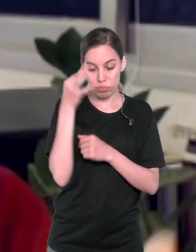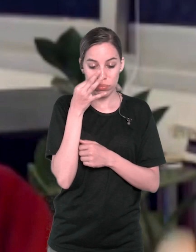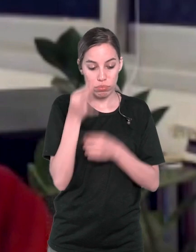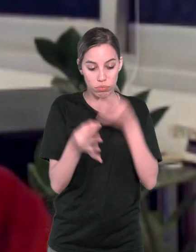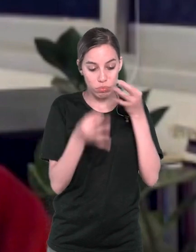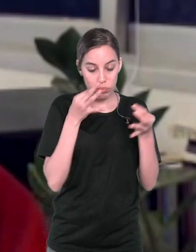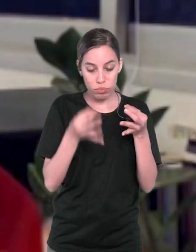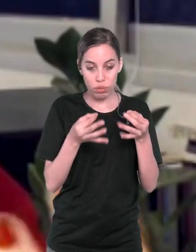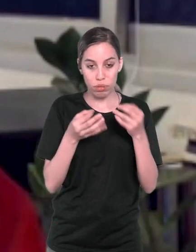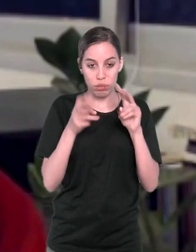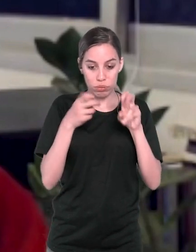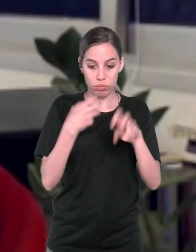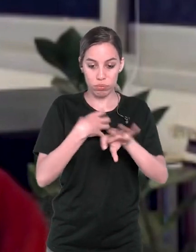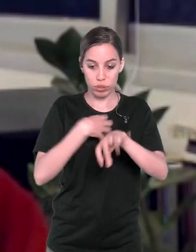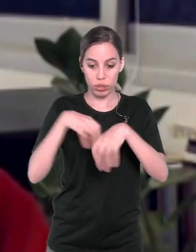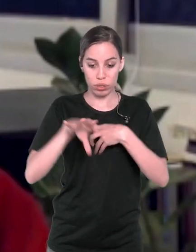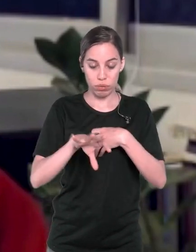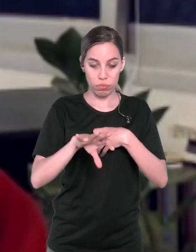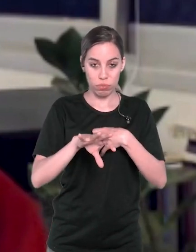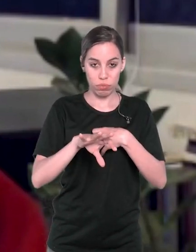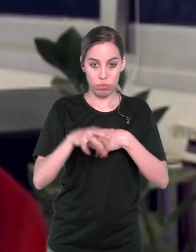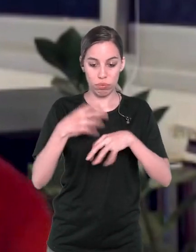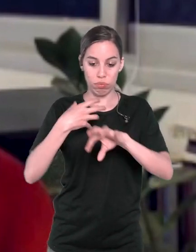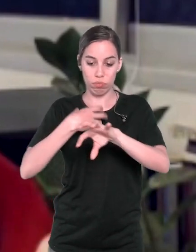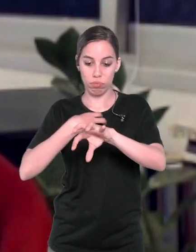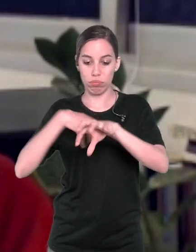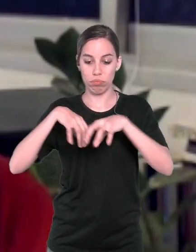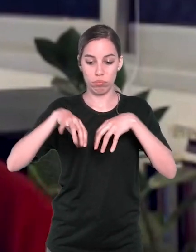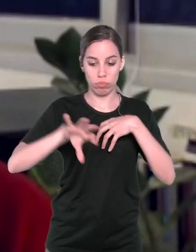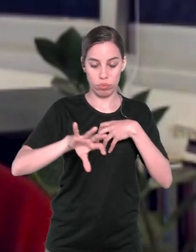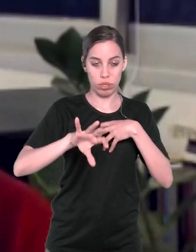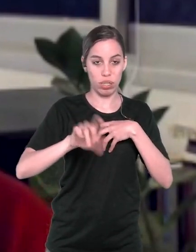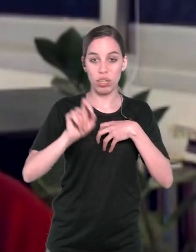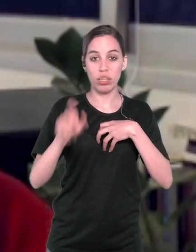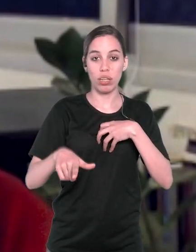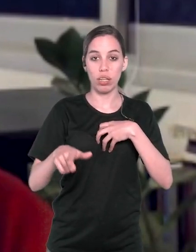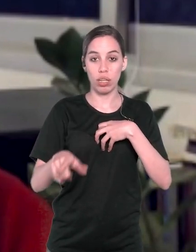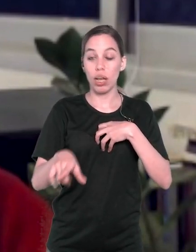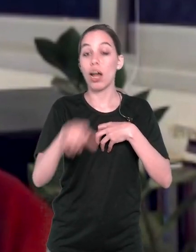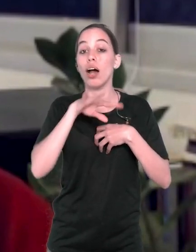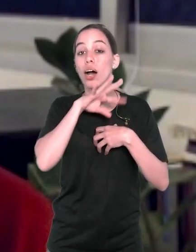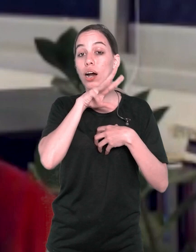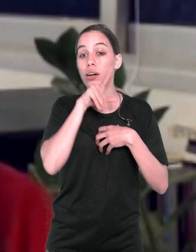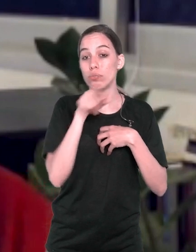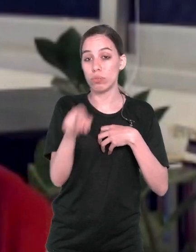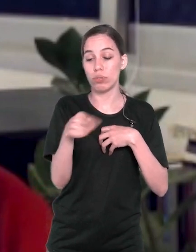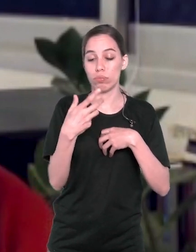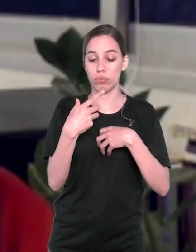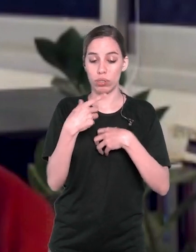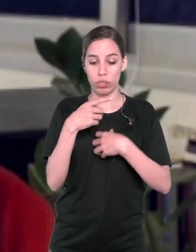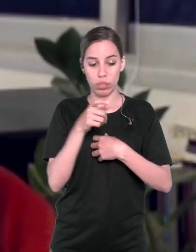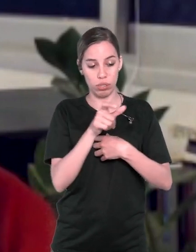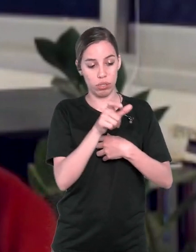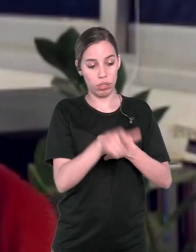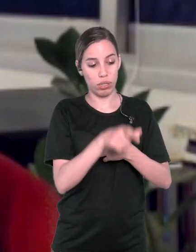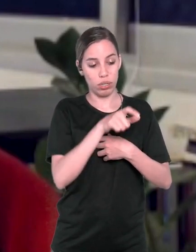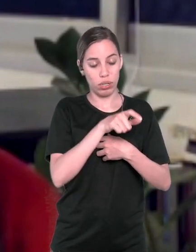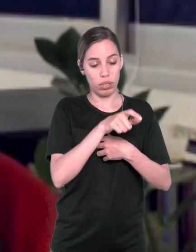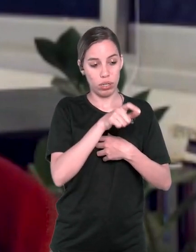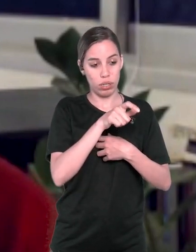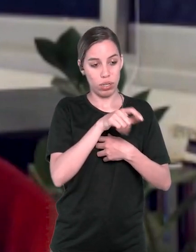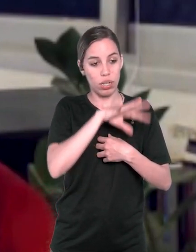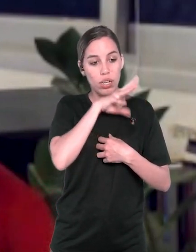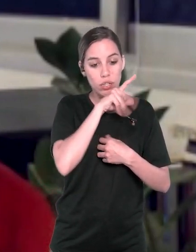empática com os animais, né, de se colocar na pele desses outros, né,